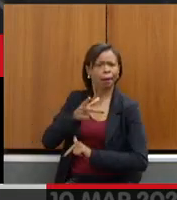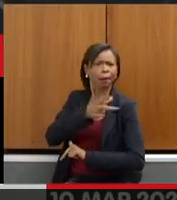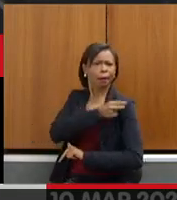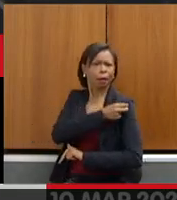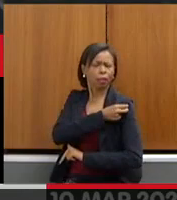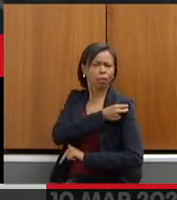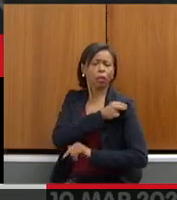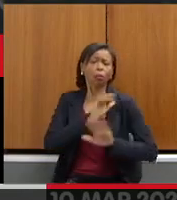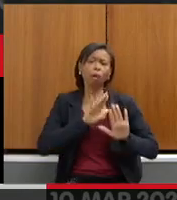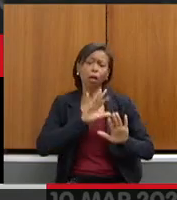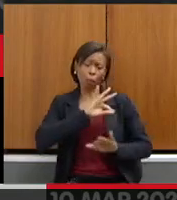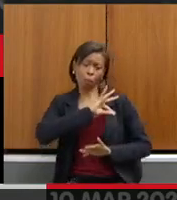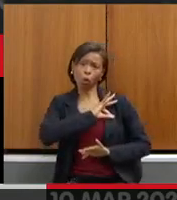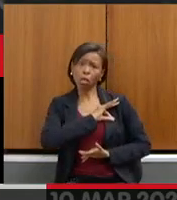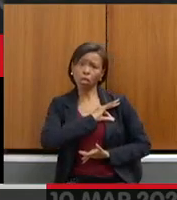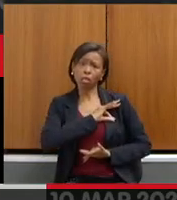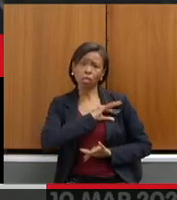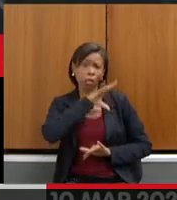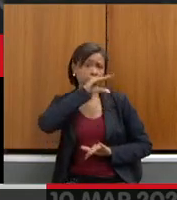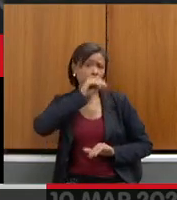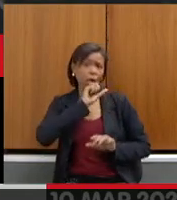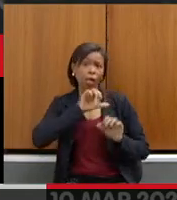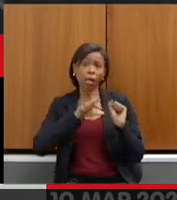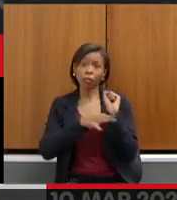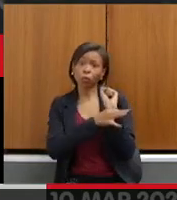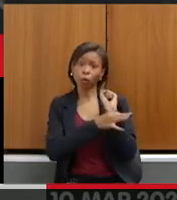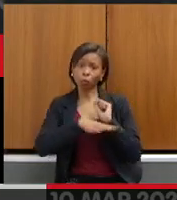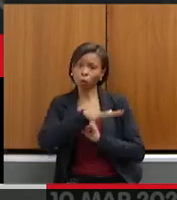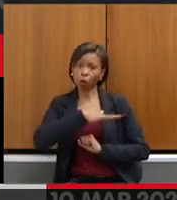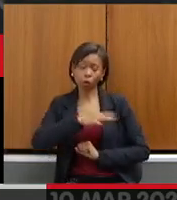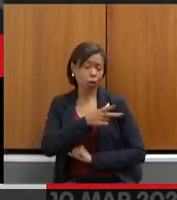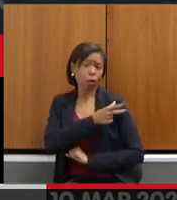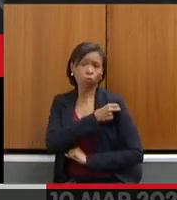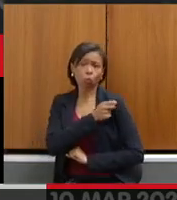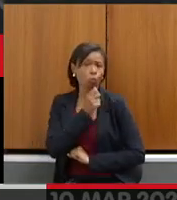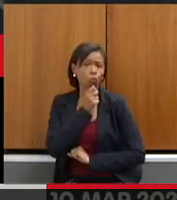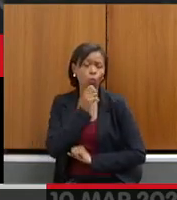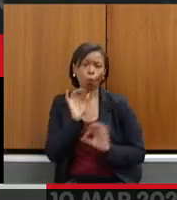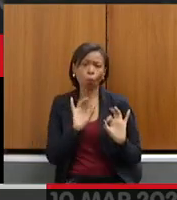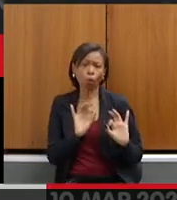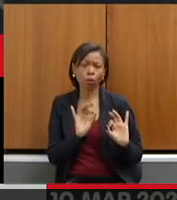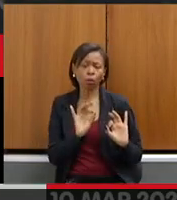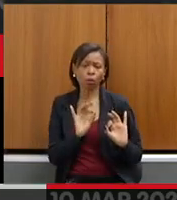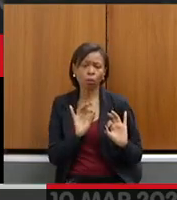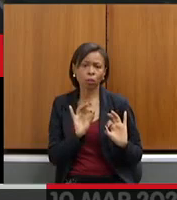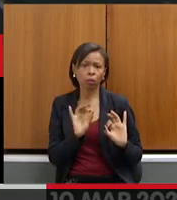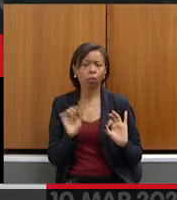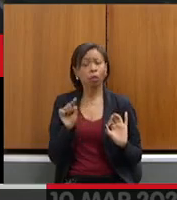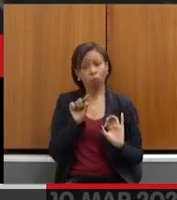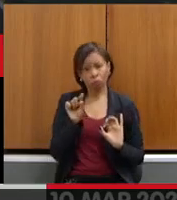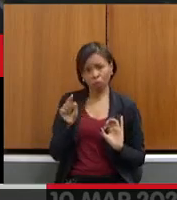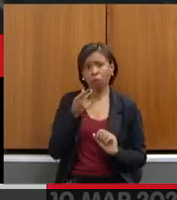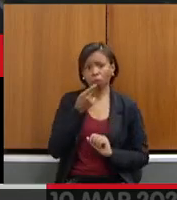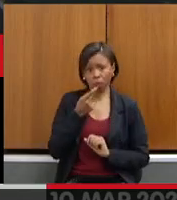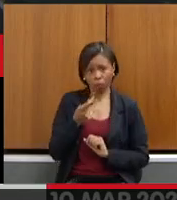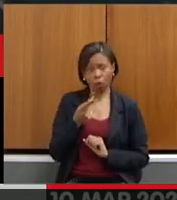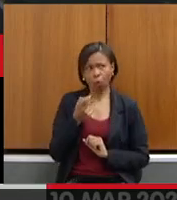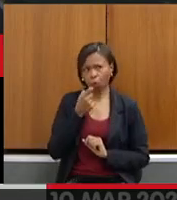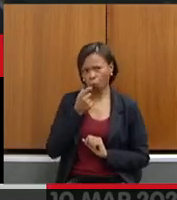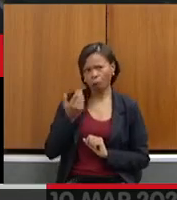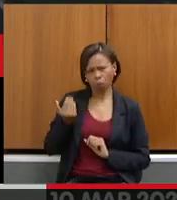da Segurança Pública não tenham sido um senhor demonstrou agora a pouco nós temos aproximadamente